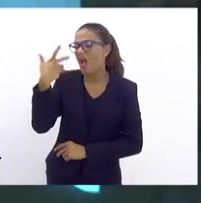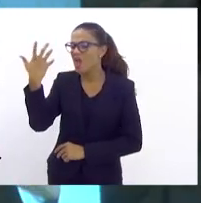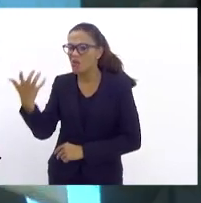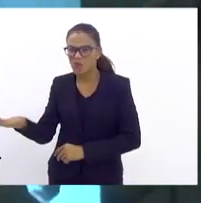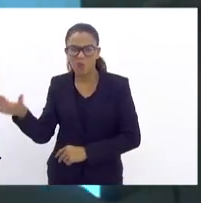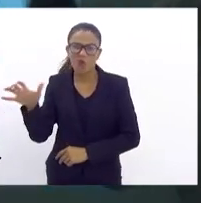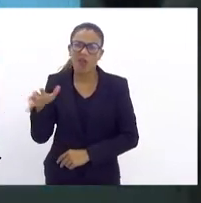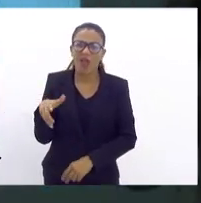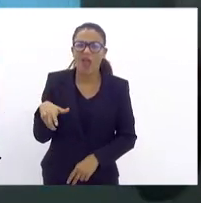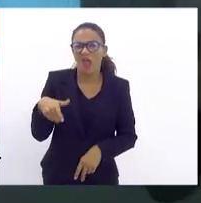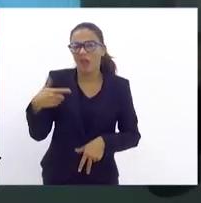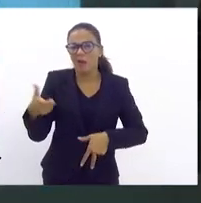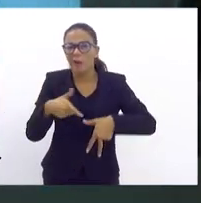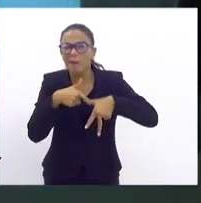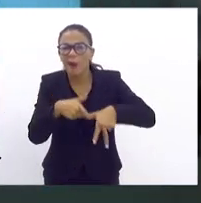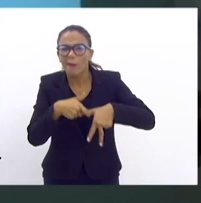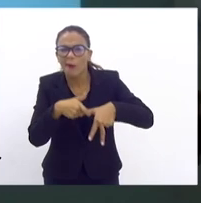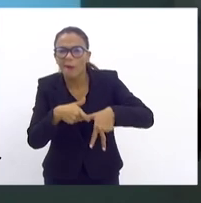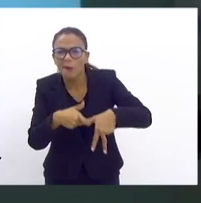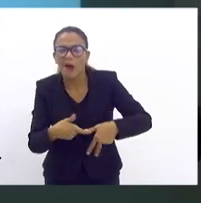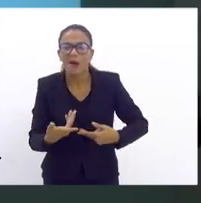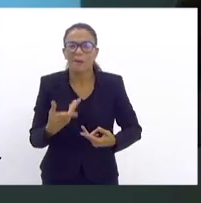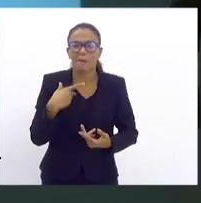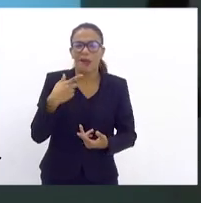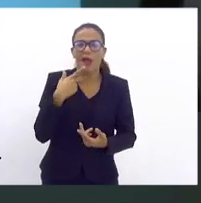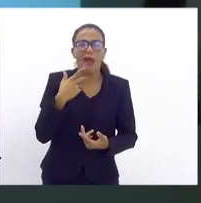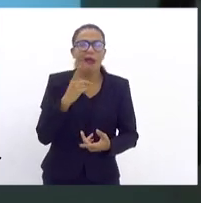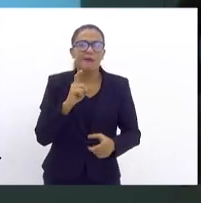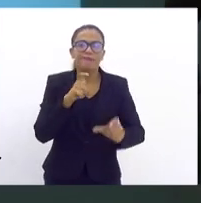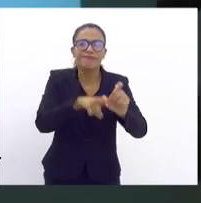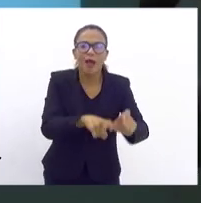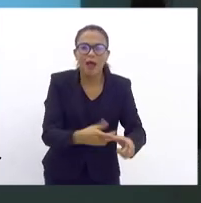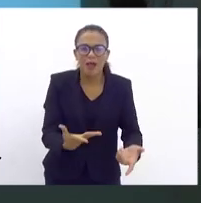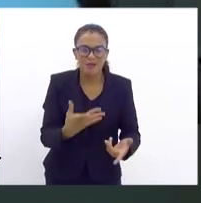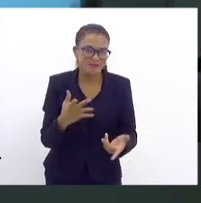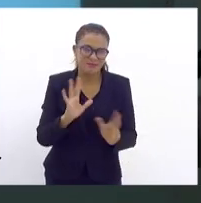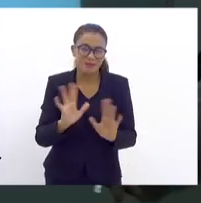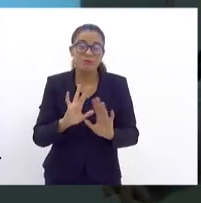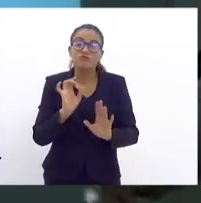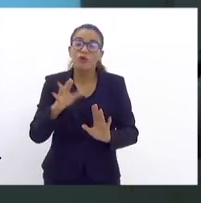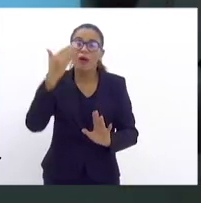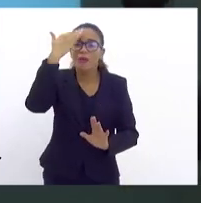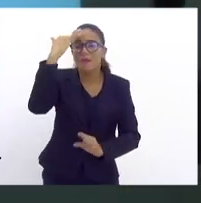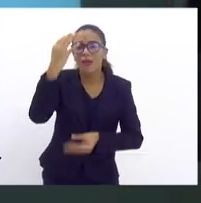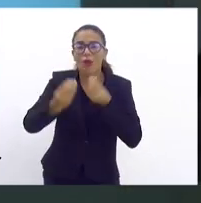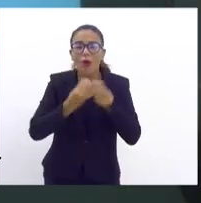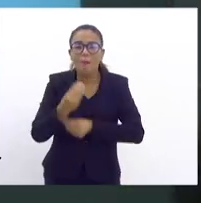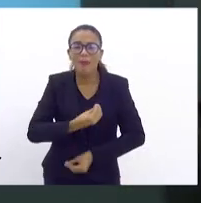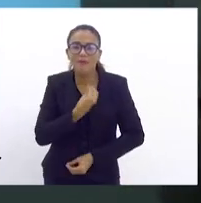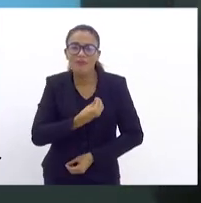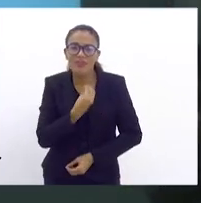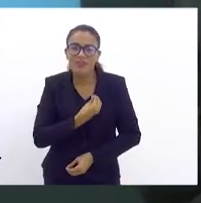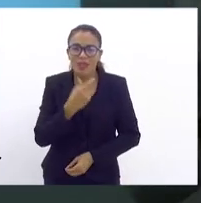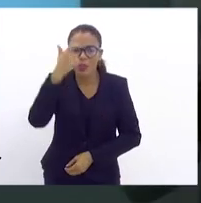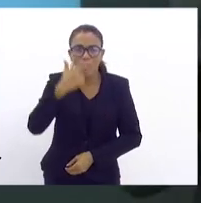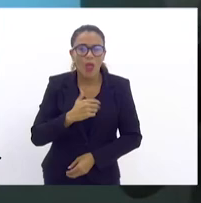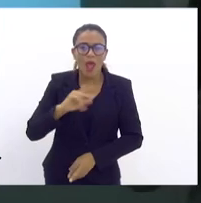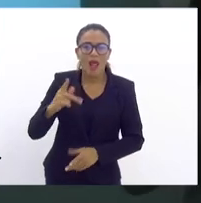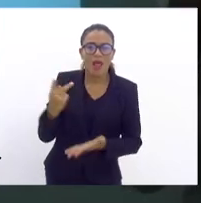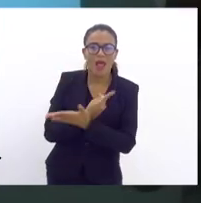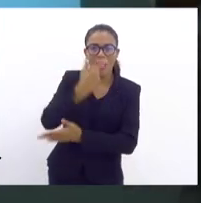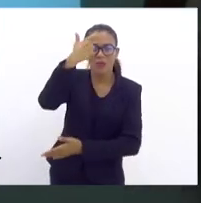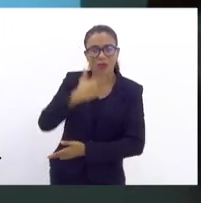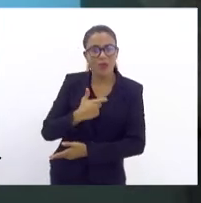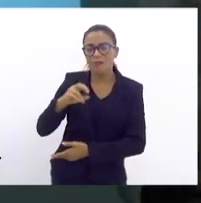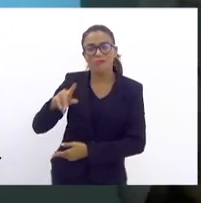para uma bengala para me escorar para me vitimizar apenas para entender que aquilo que eu passava eu não estava ali fazendo um corpo mole eu